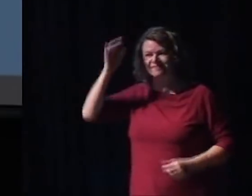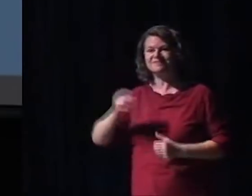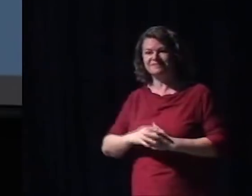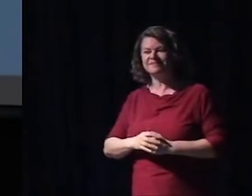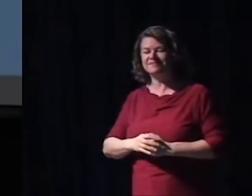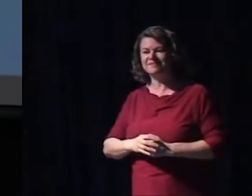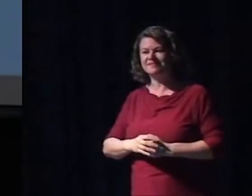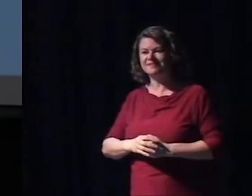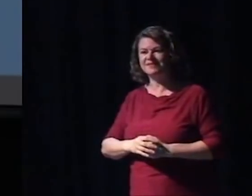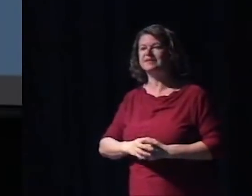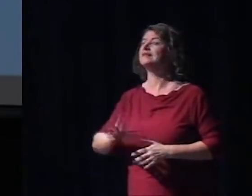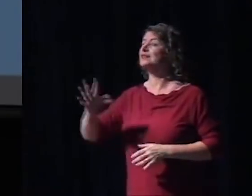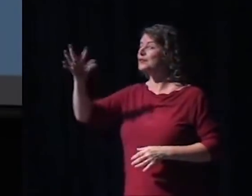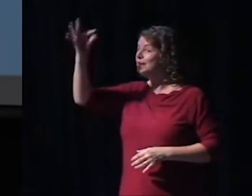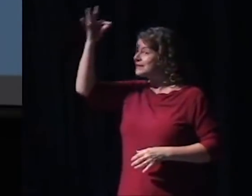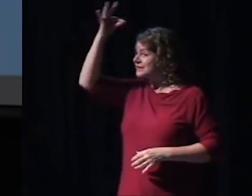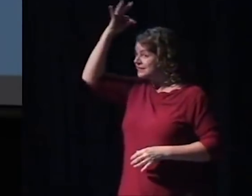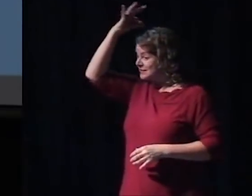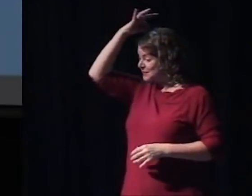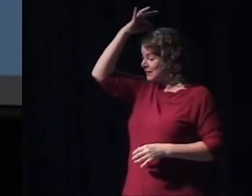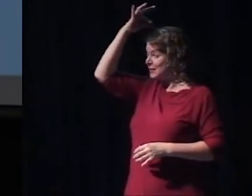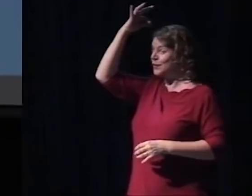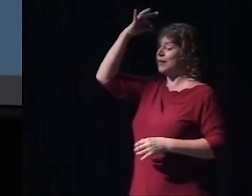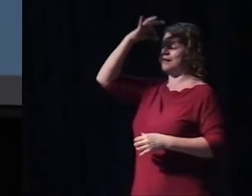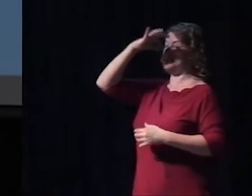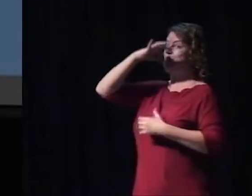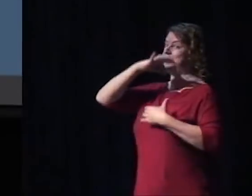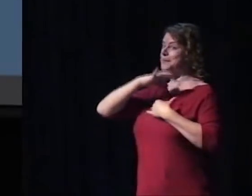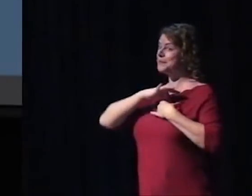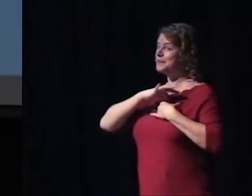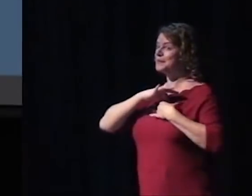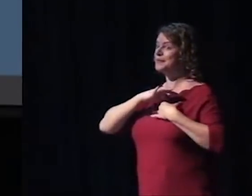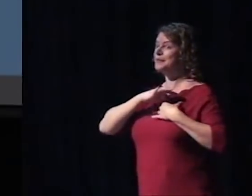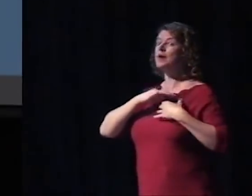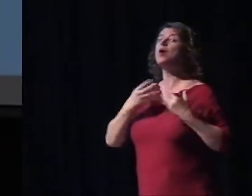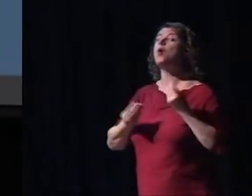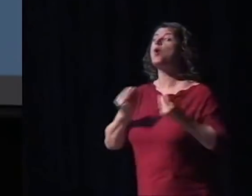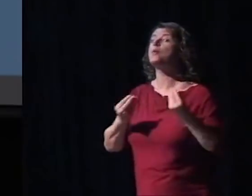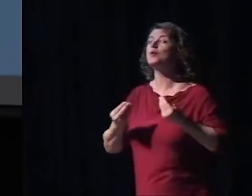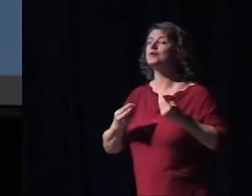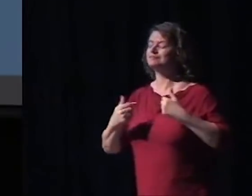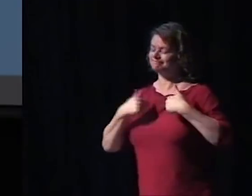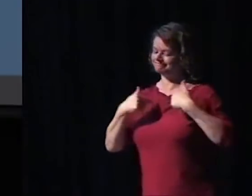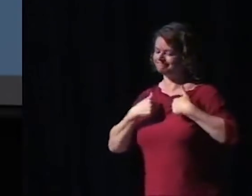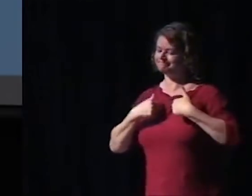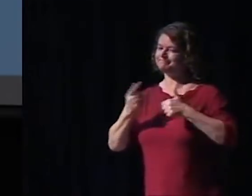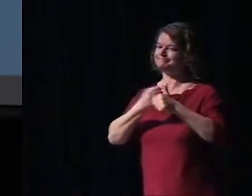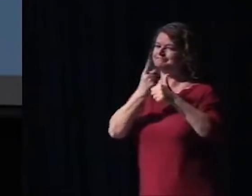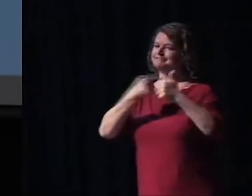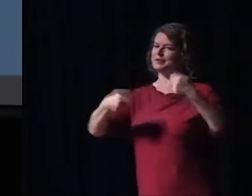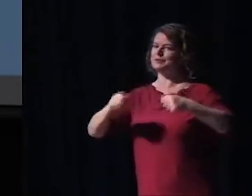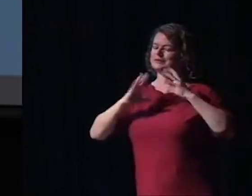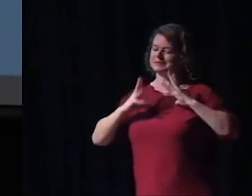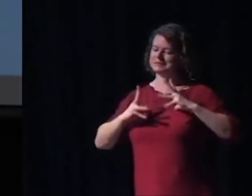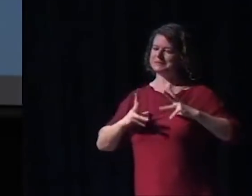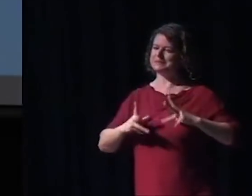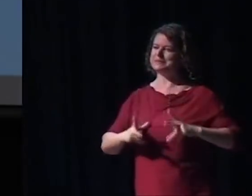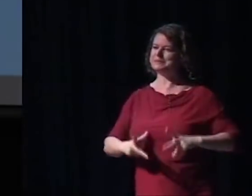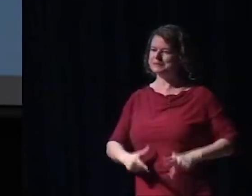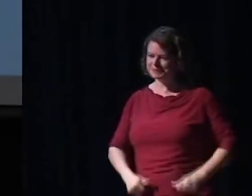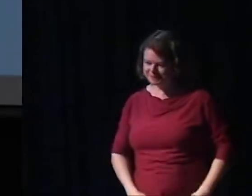você quando você estiver consagrado, quando você viver em consagração. Hoje é o último dia,